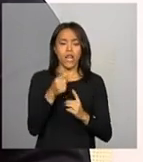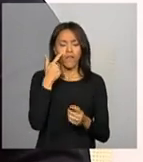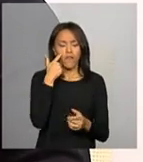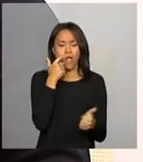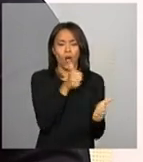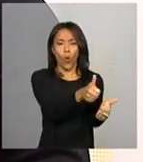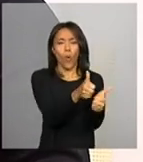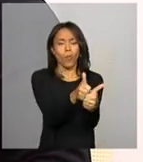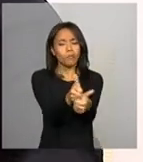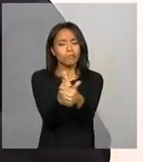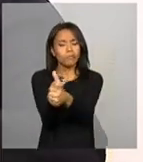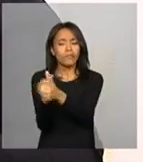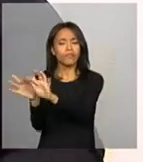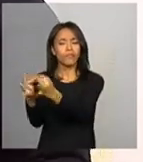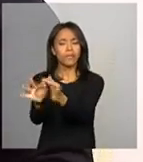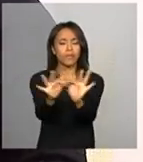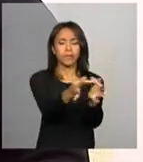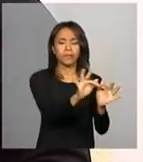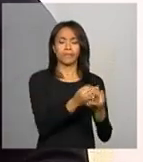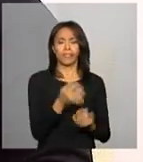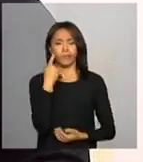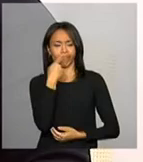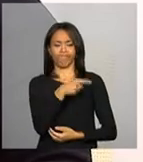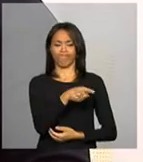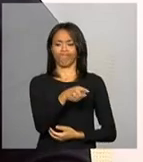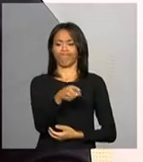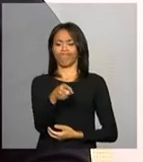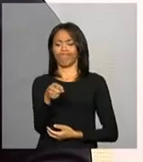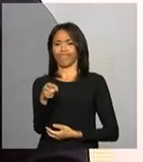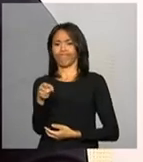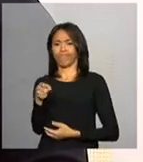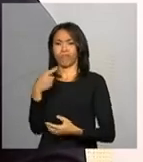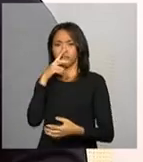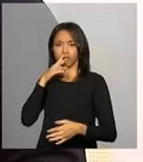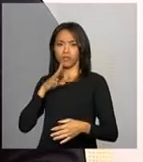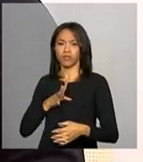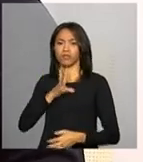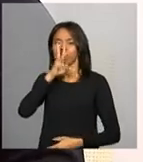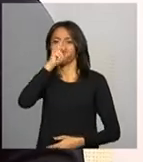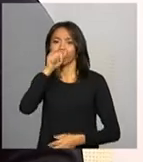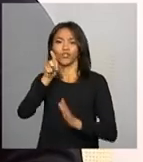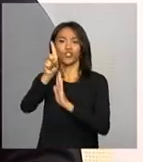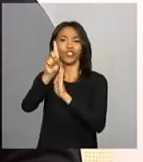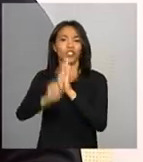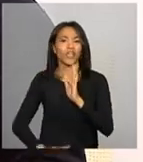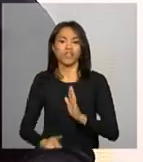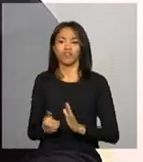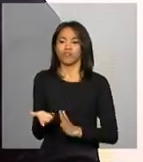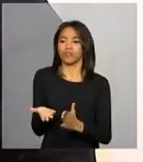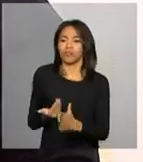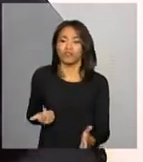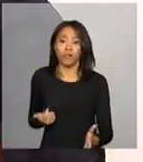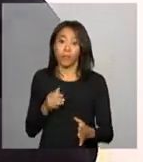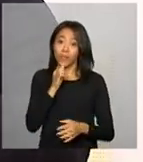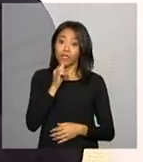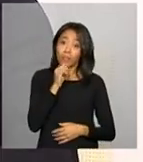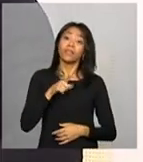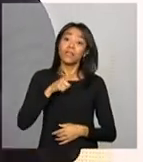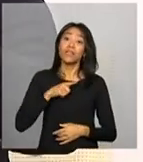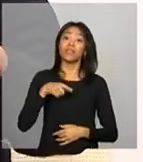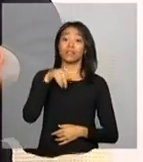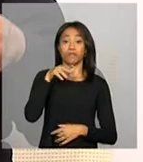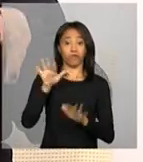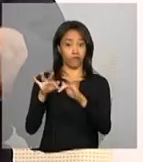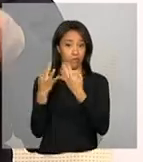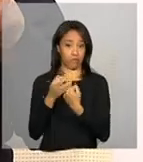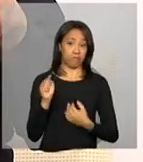que estão com situação de violação de direitos por exemplo tem crianças têm famílias que têm